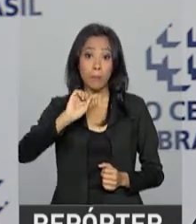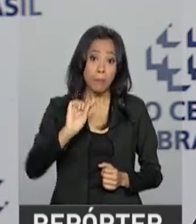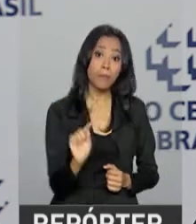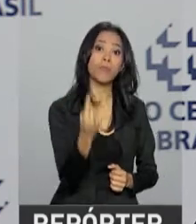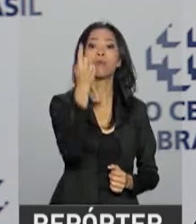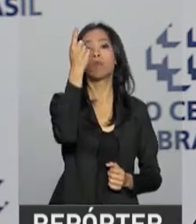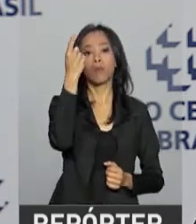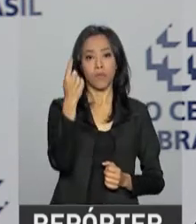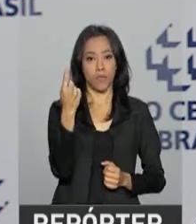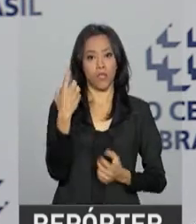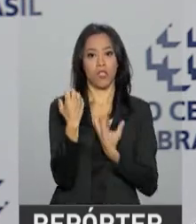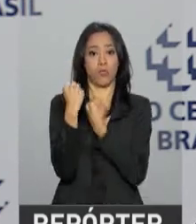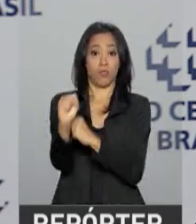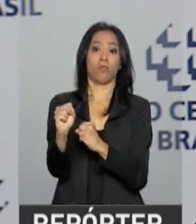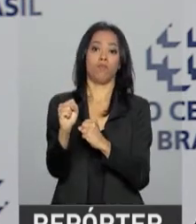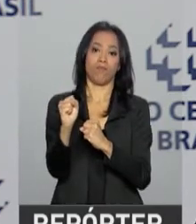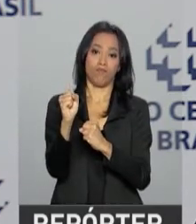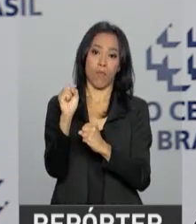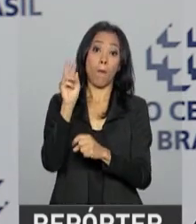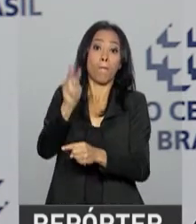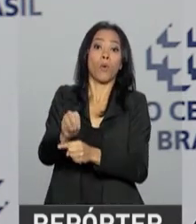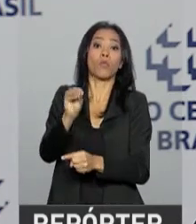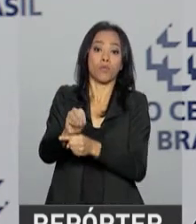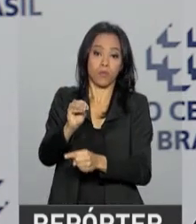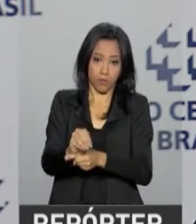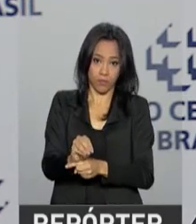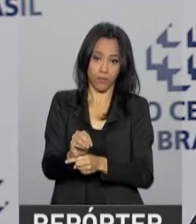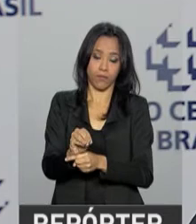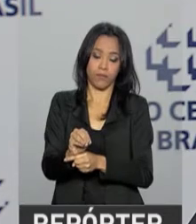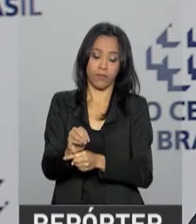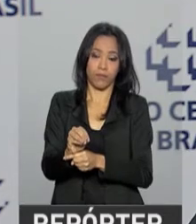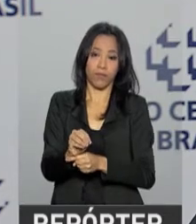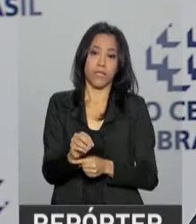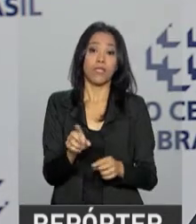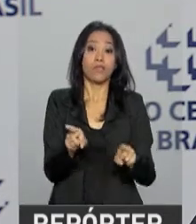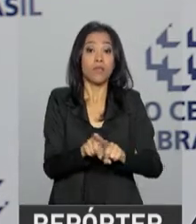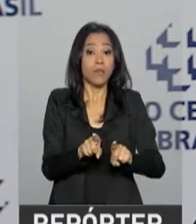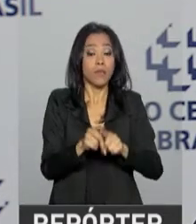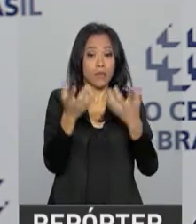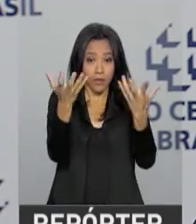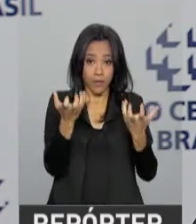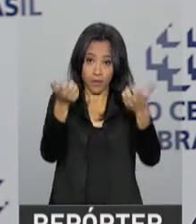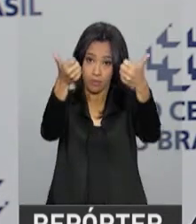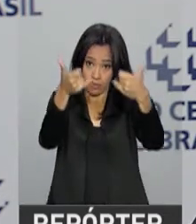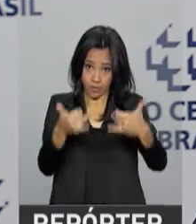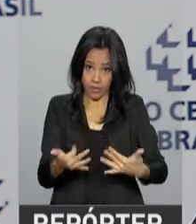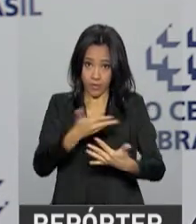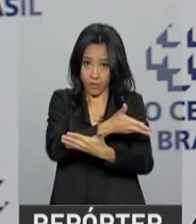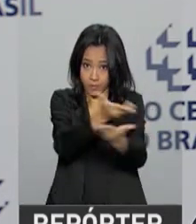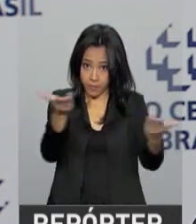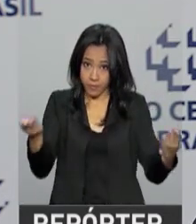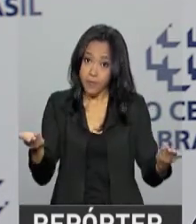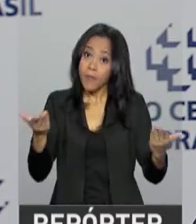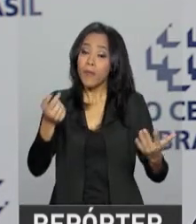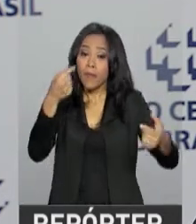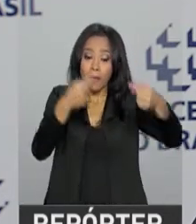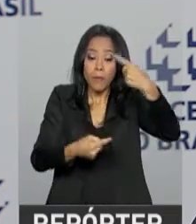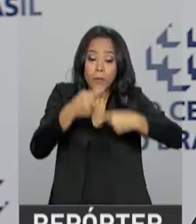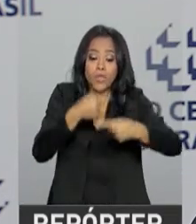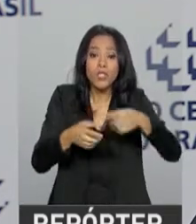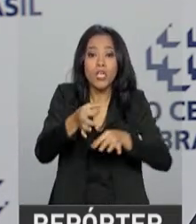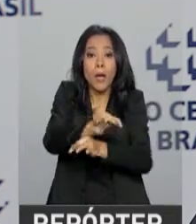de defesa que também ressaltar que a política monetária